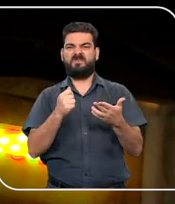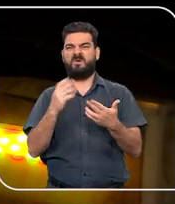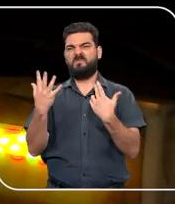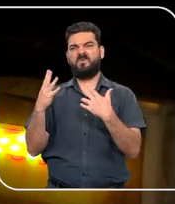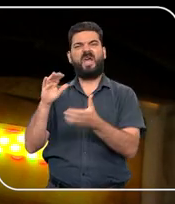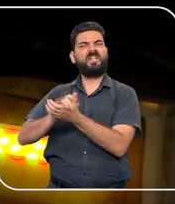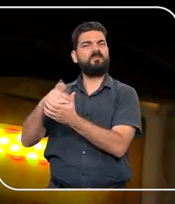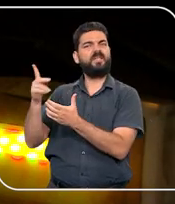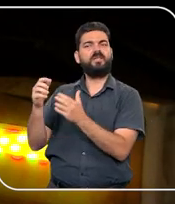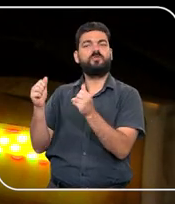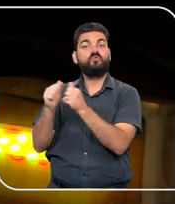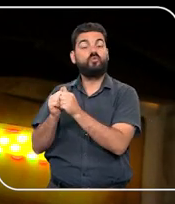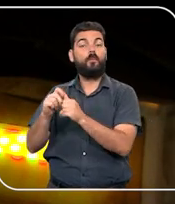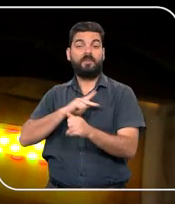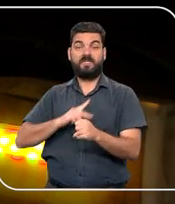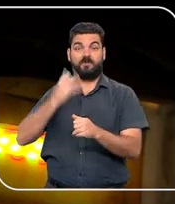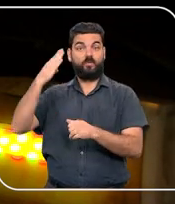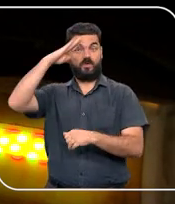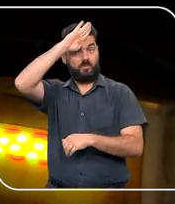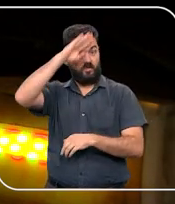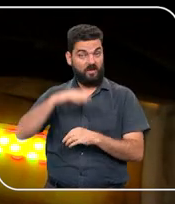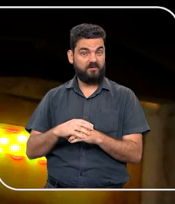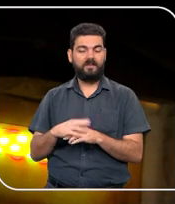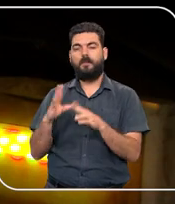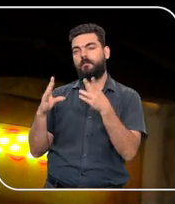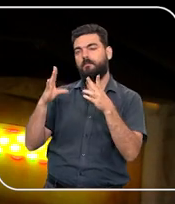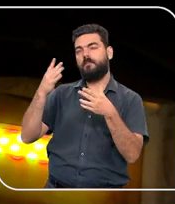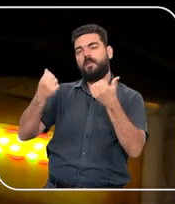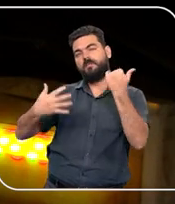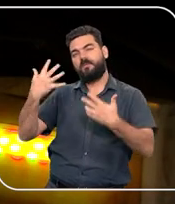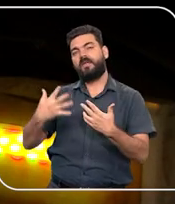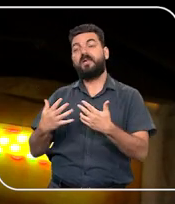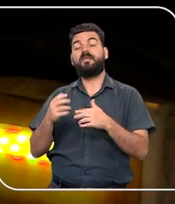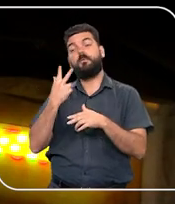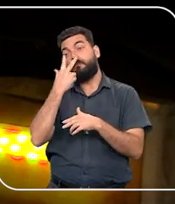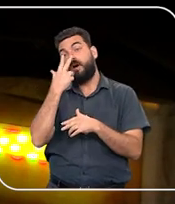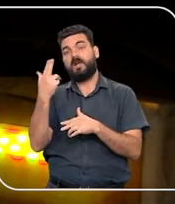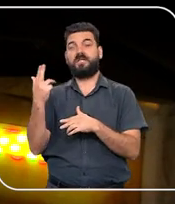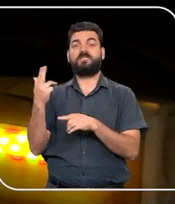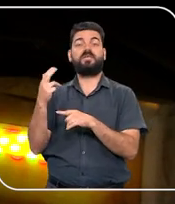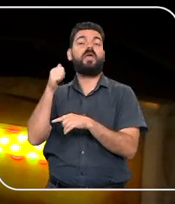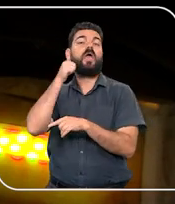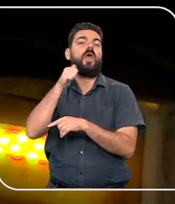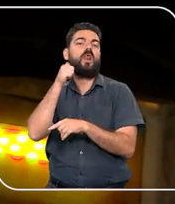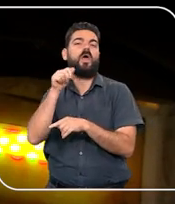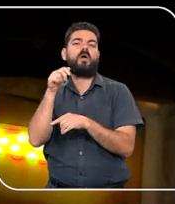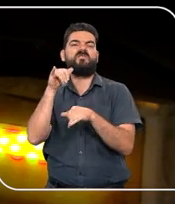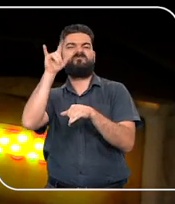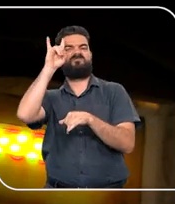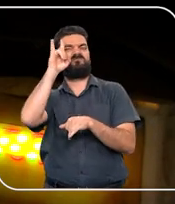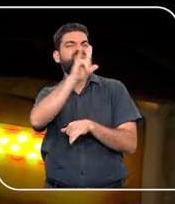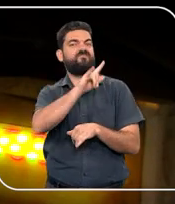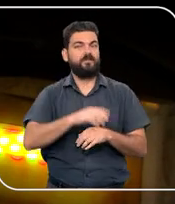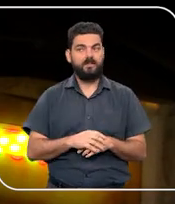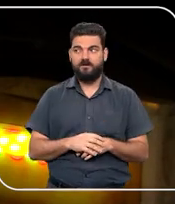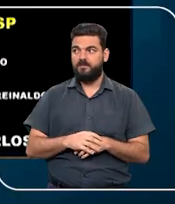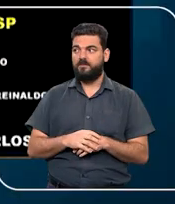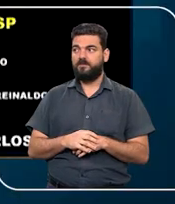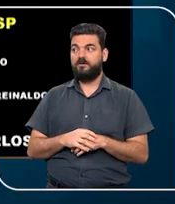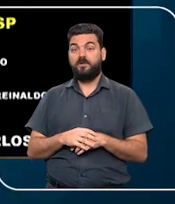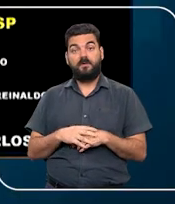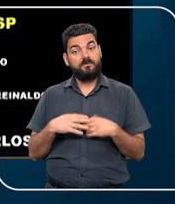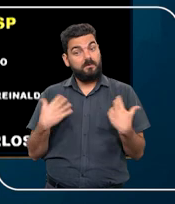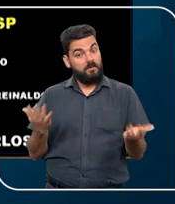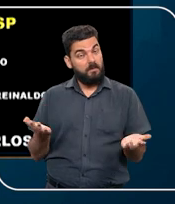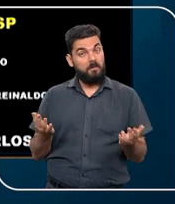desconforto no casamento de Michele com o então Presidente Jair bolsonaro e insinuava uma suposta infidelidade por parte dela